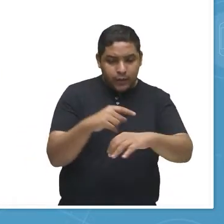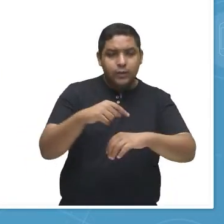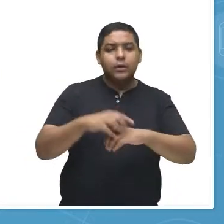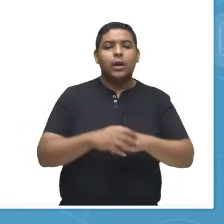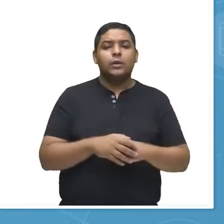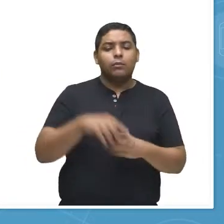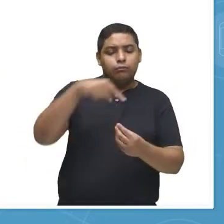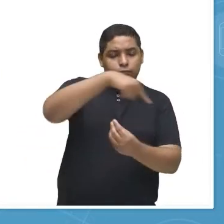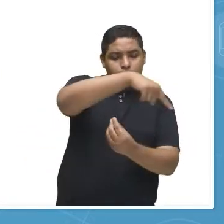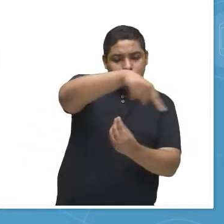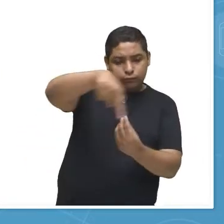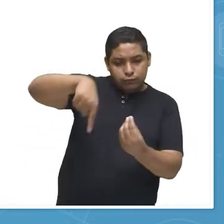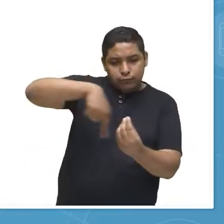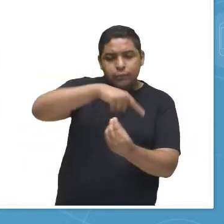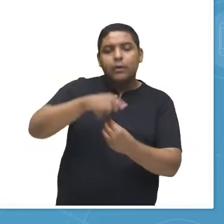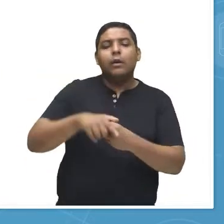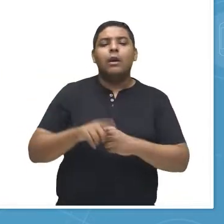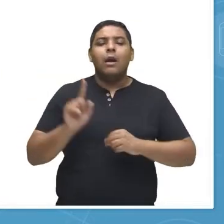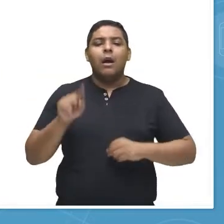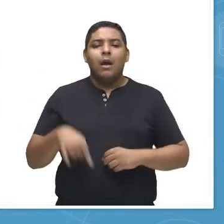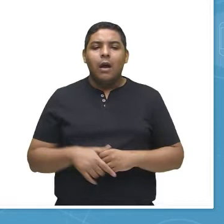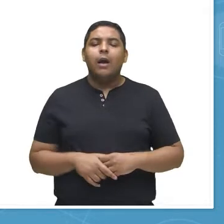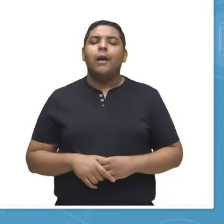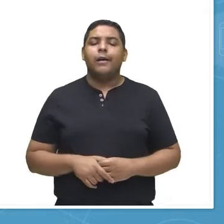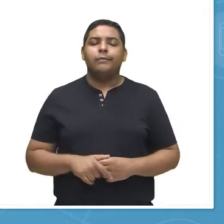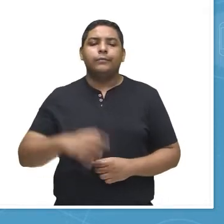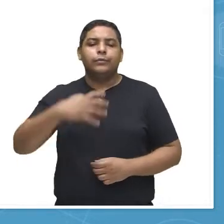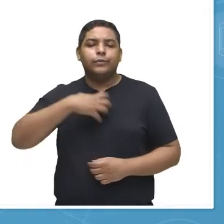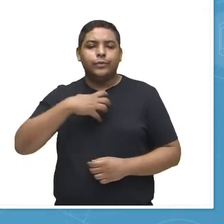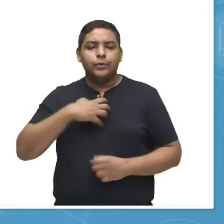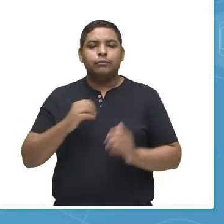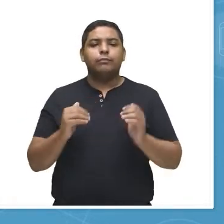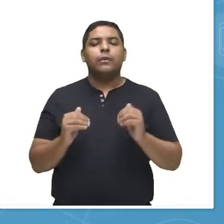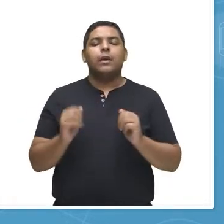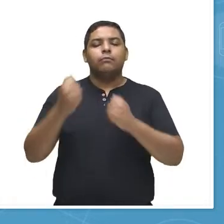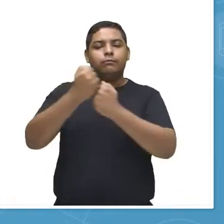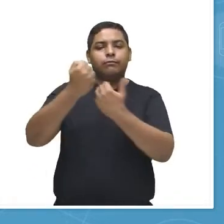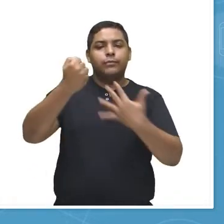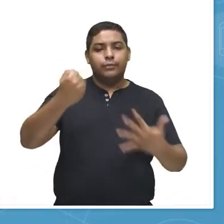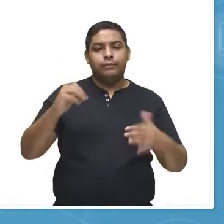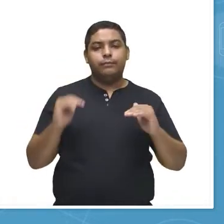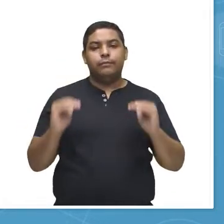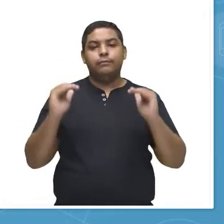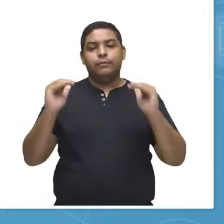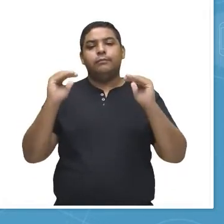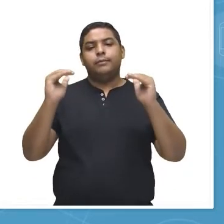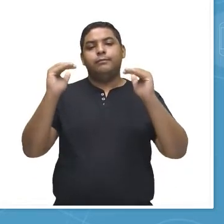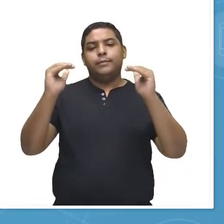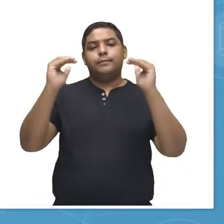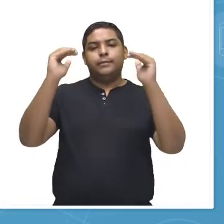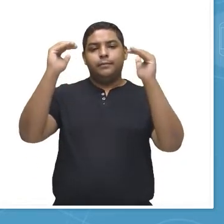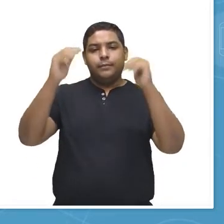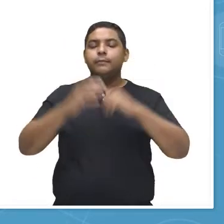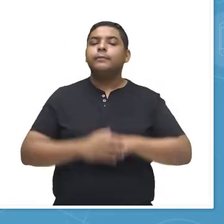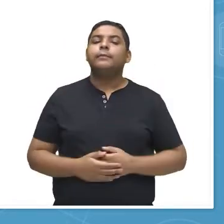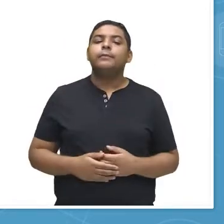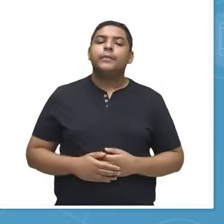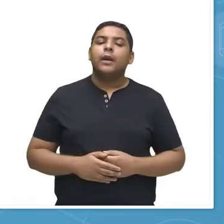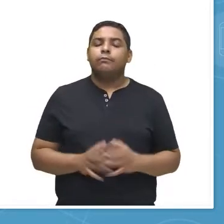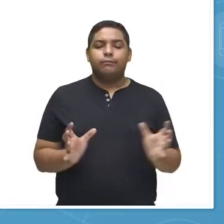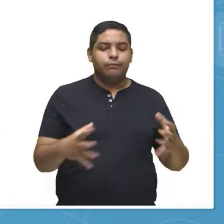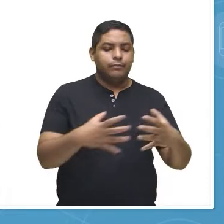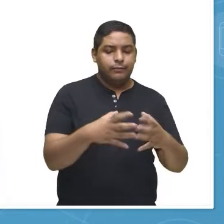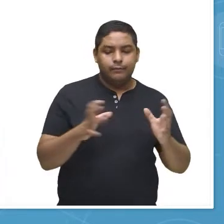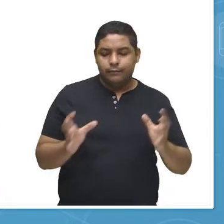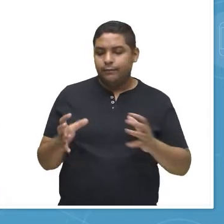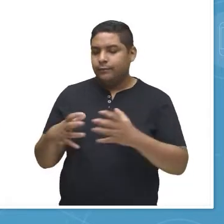classificadas de uma maneira dentro da hierarquia urbana. Vamos ver como é que ela está classificada, né? De acordo com